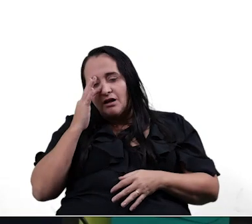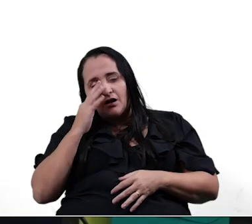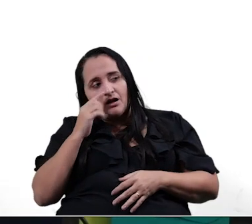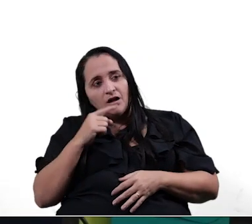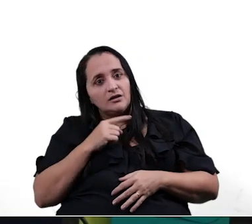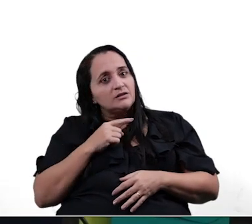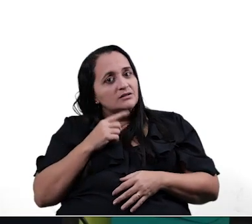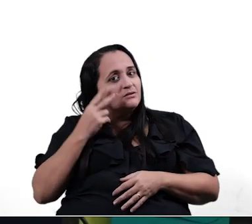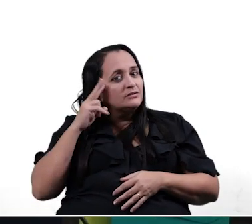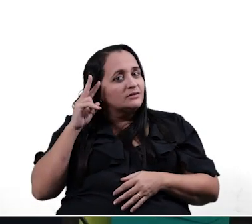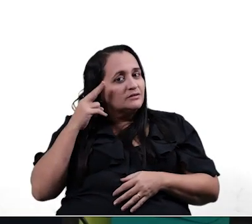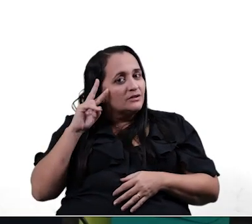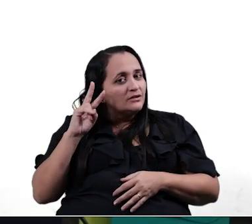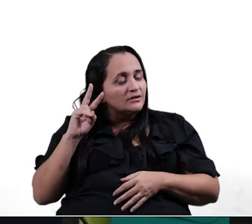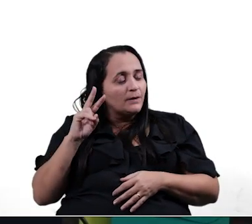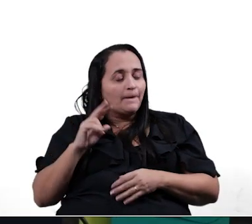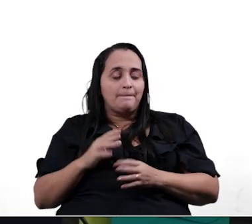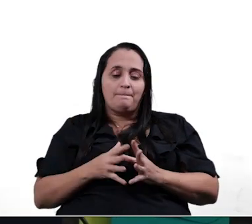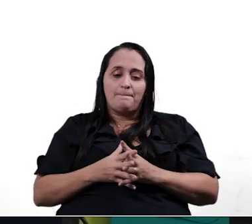diga. E aí?